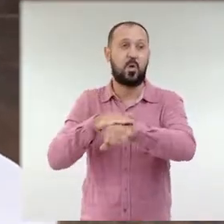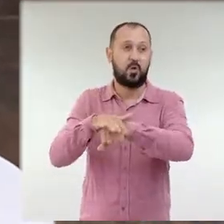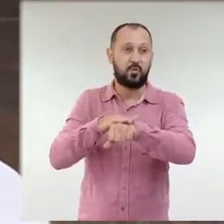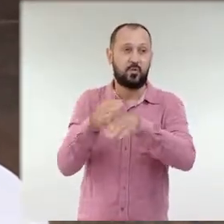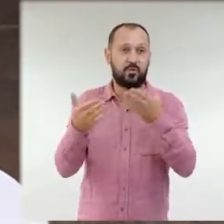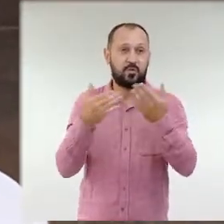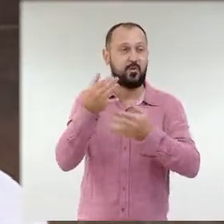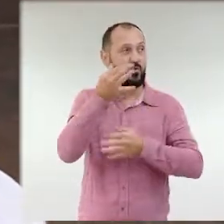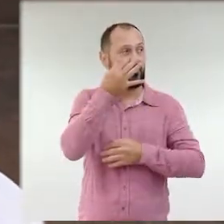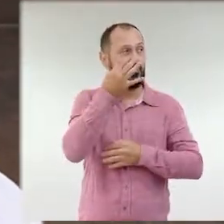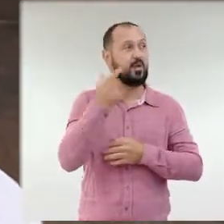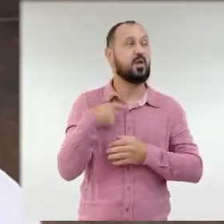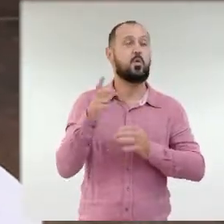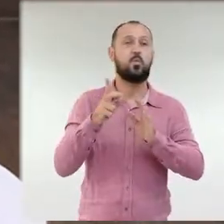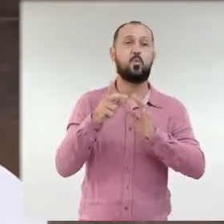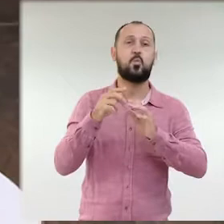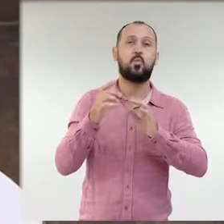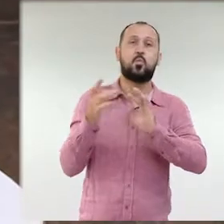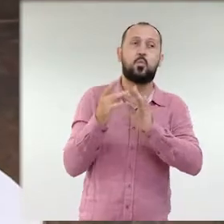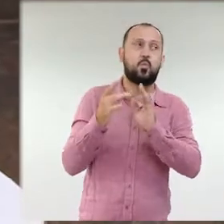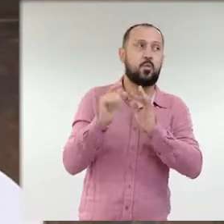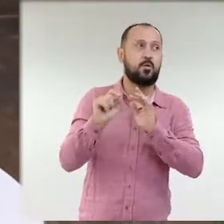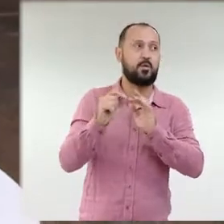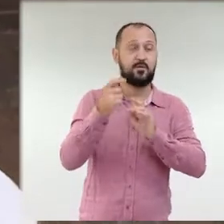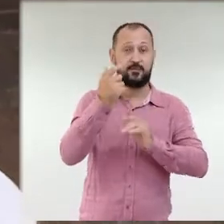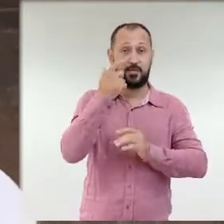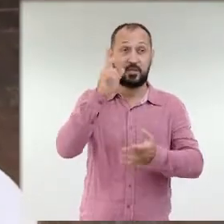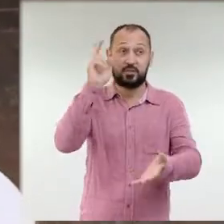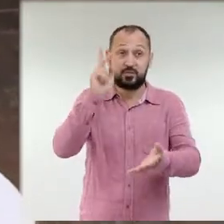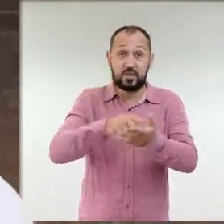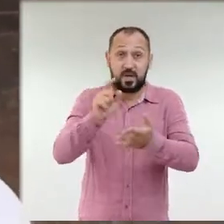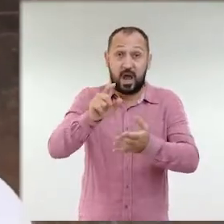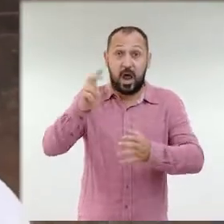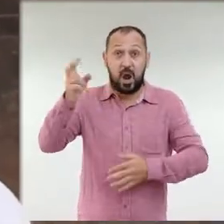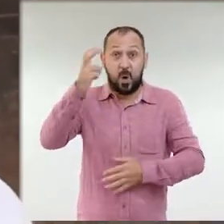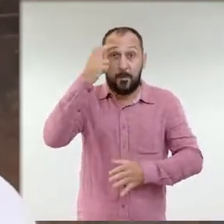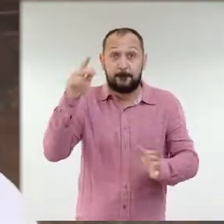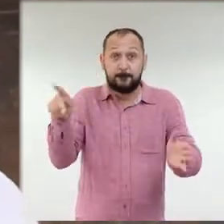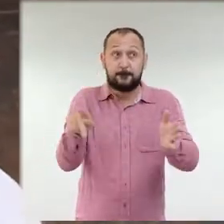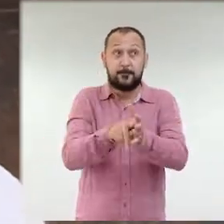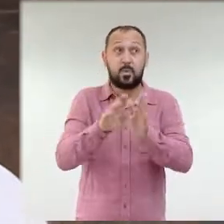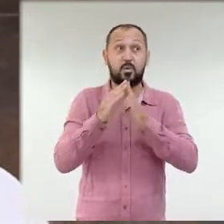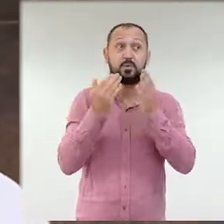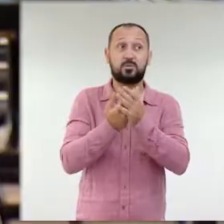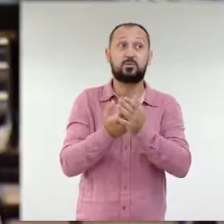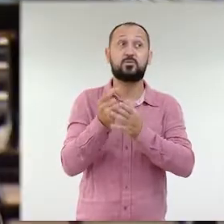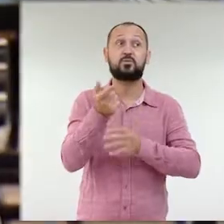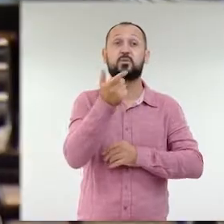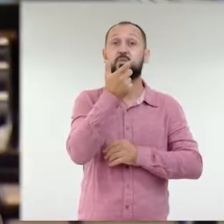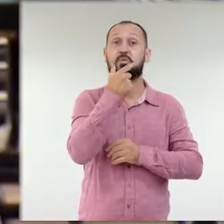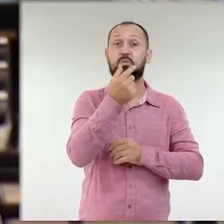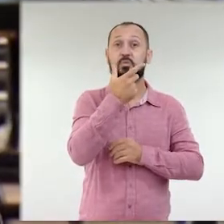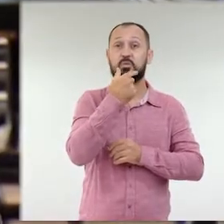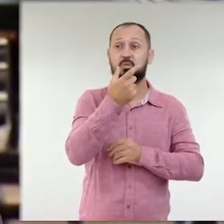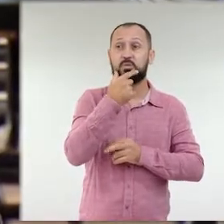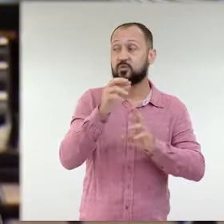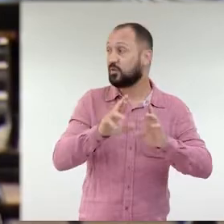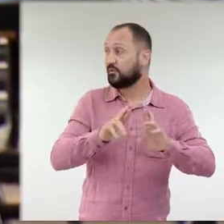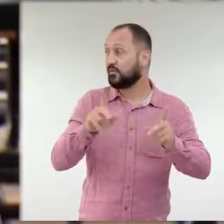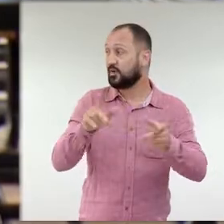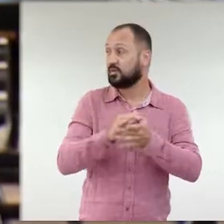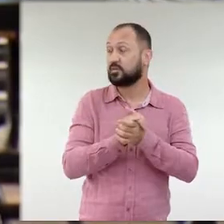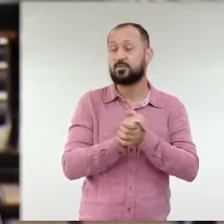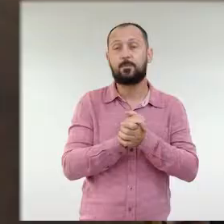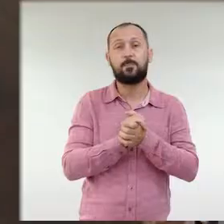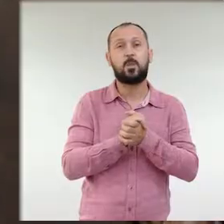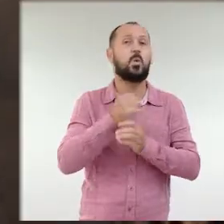pude presenciar um trabalho e ver que realmente a cultura escolar e das meninas, dos meninos estavam muito diferentes.